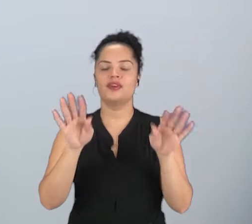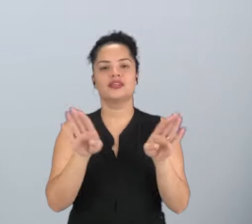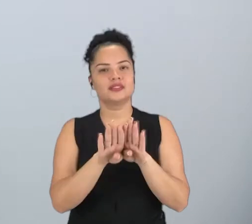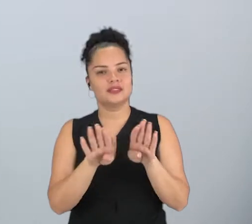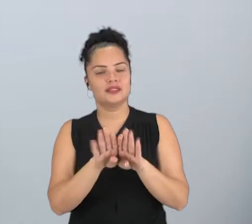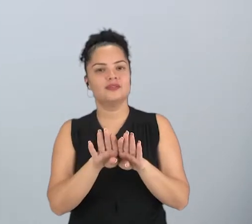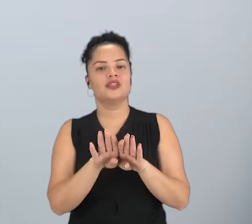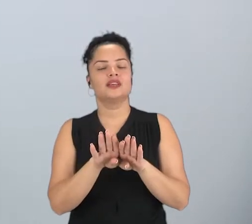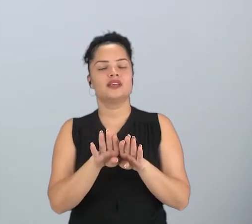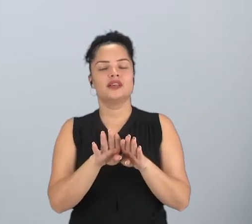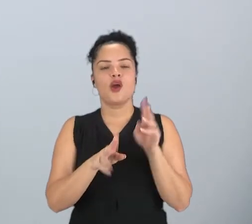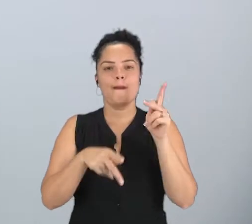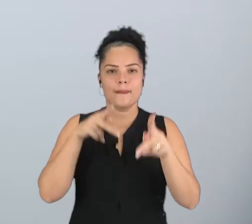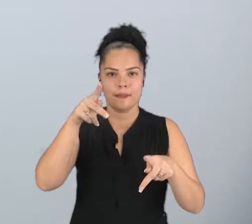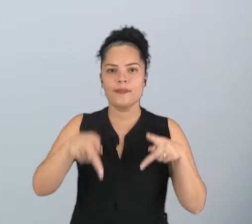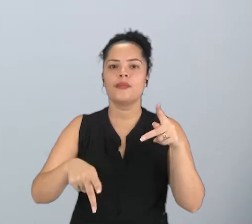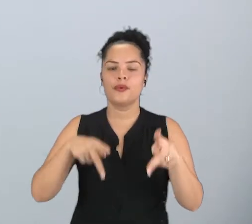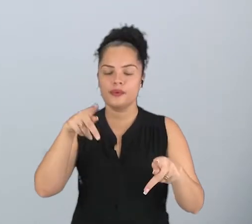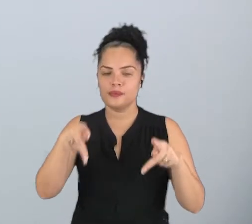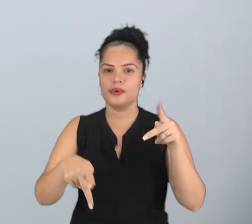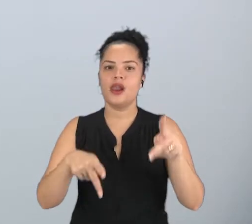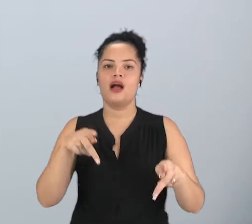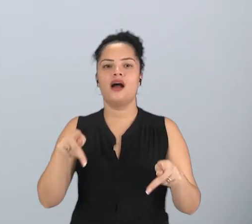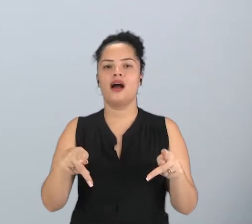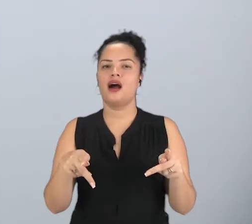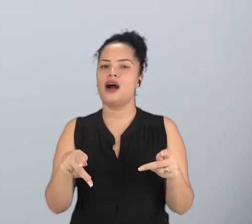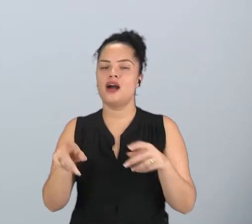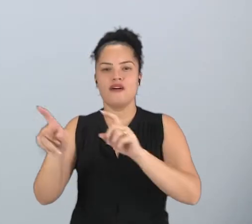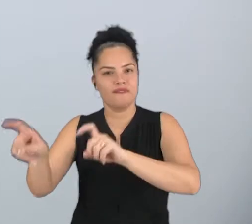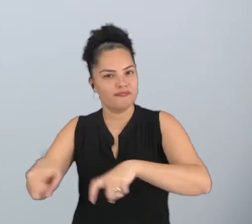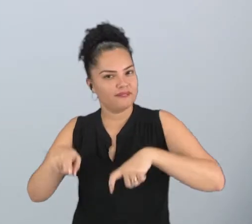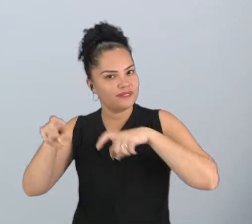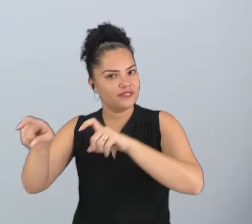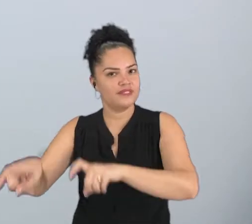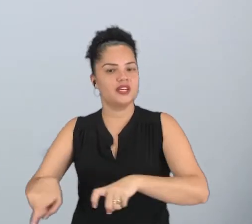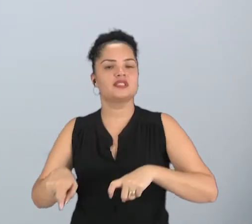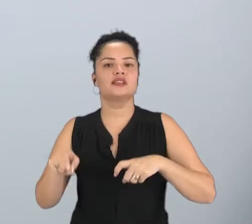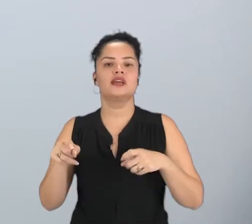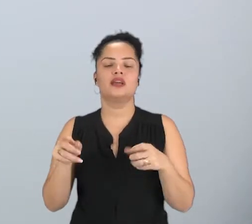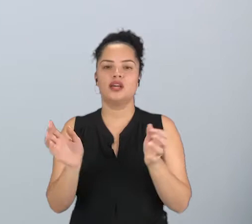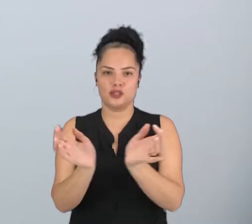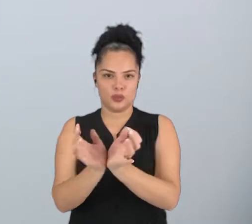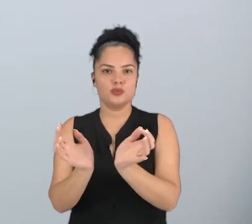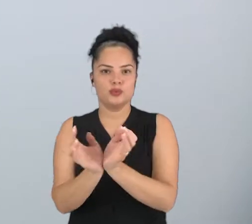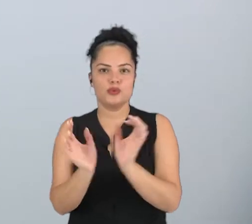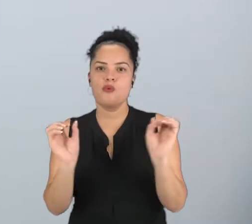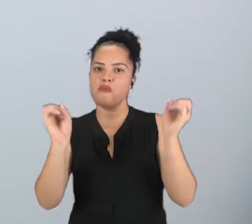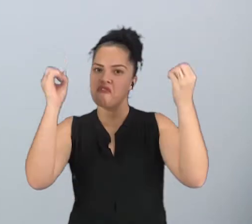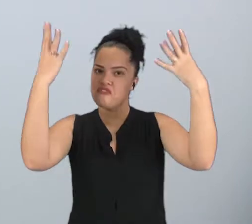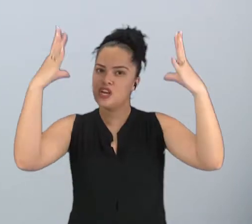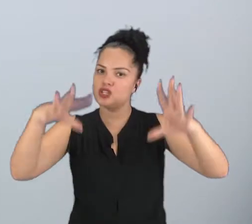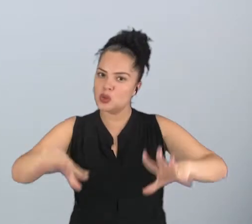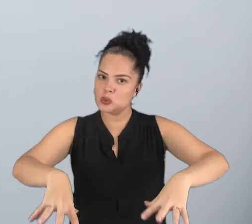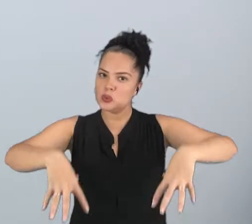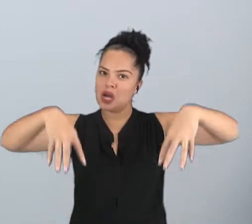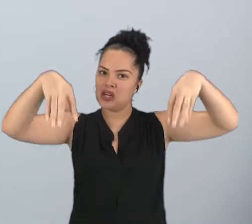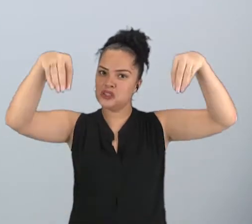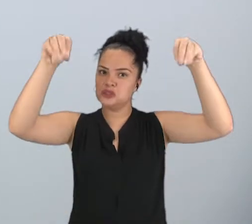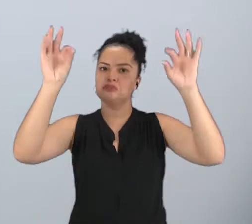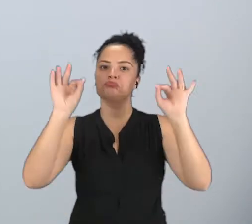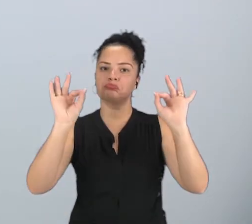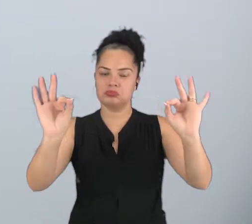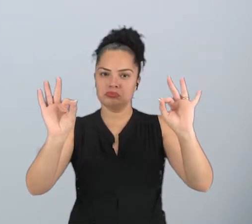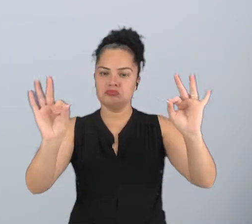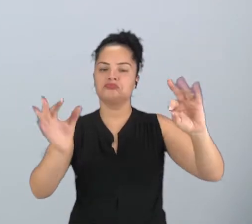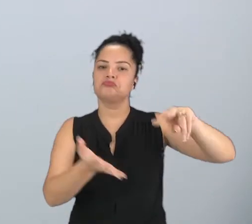nas festas populares, né, nas fazendas, e eu também vou ter essas festas nos castelos. As danças